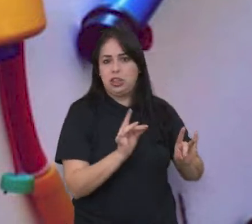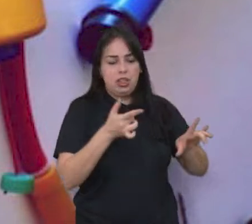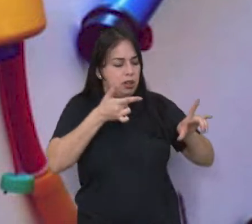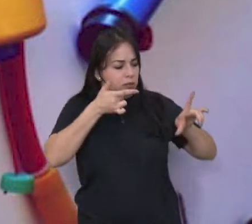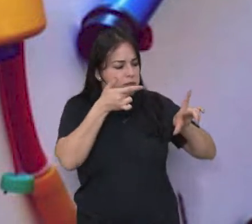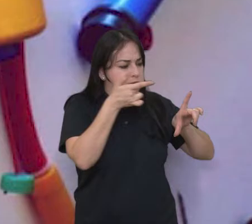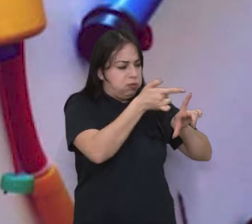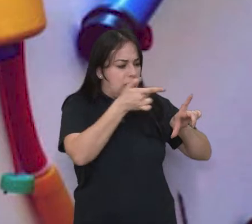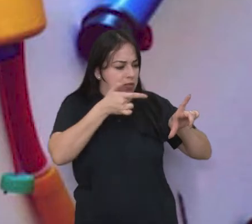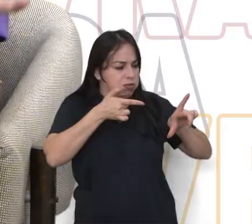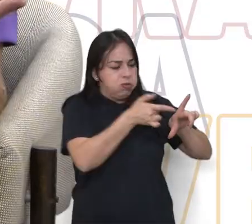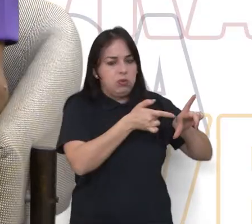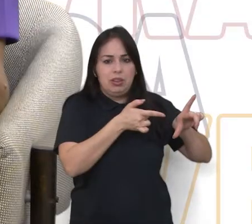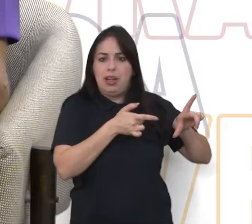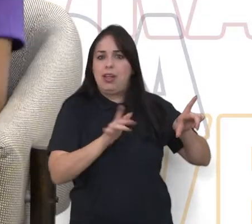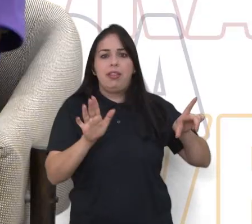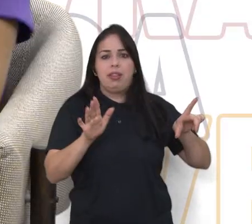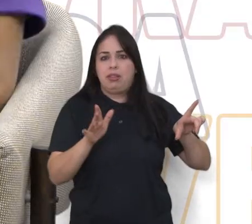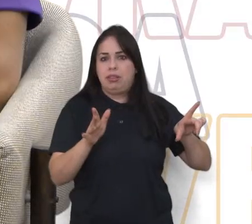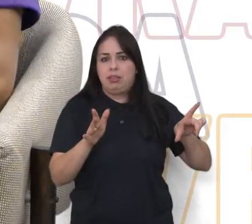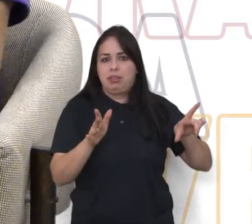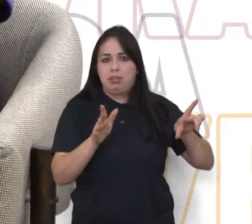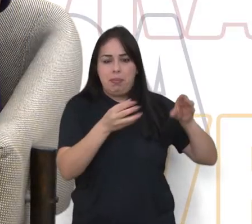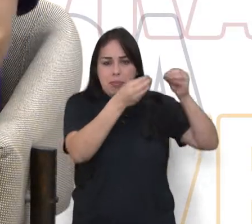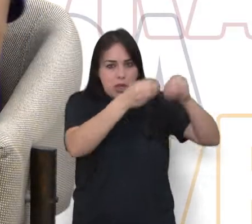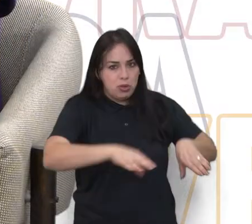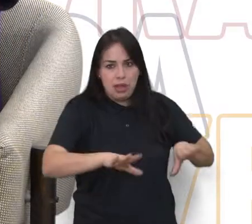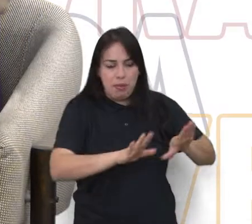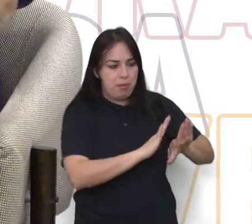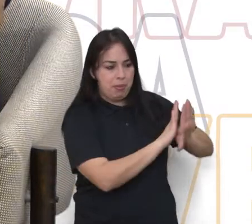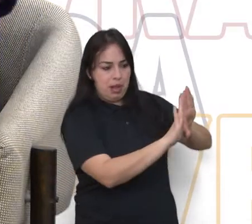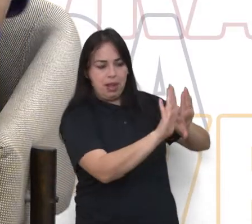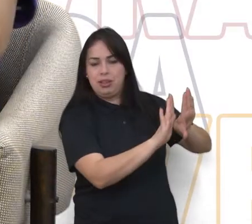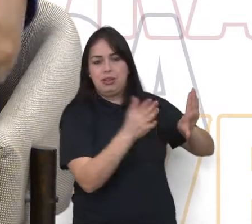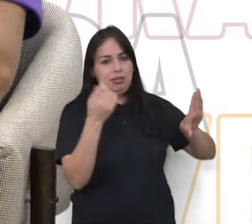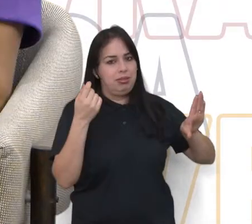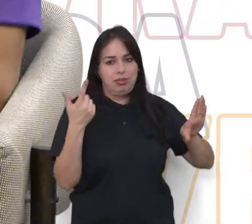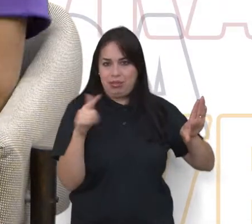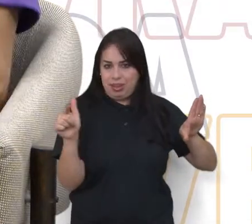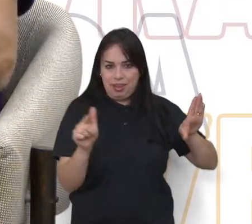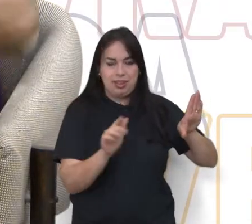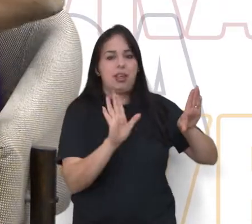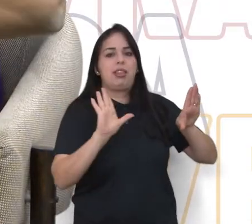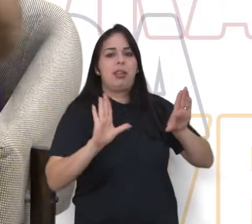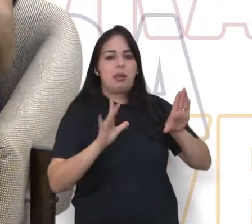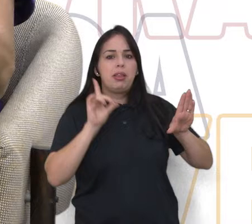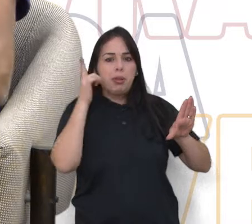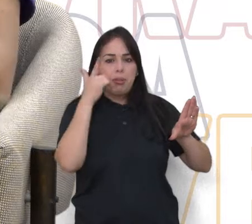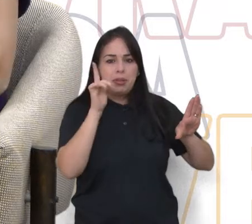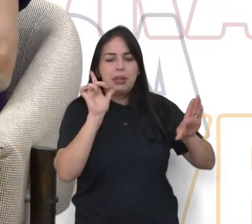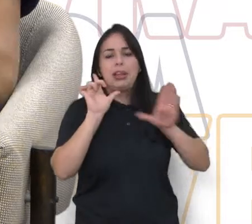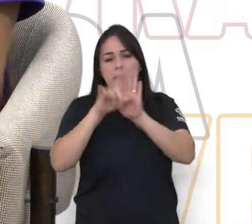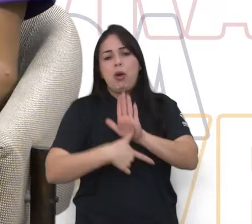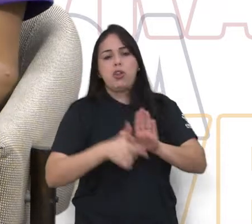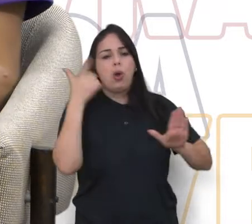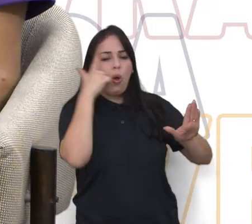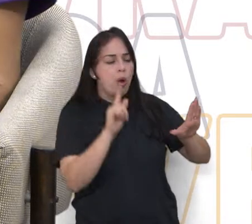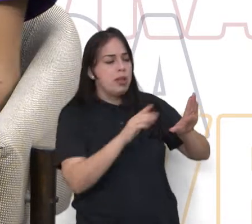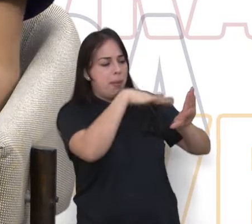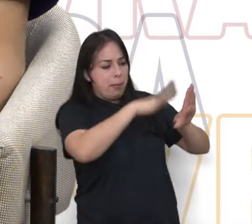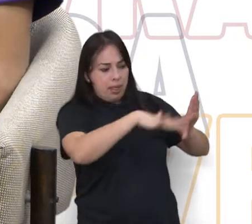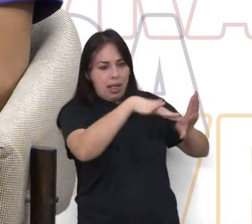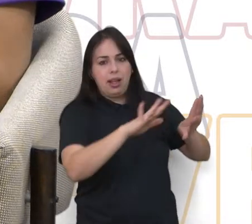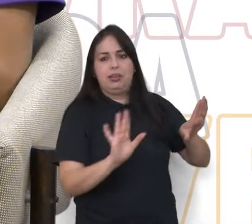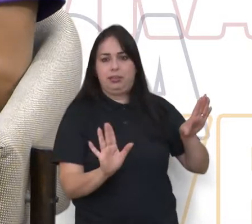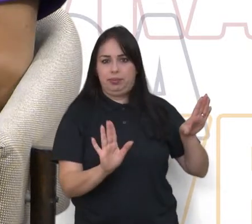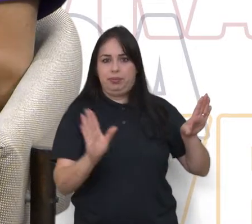com parafuso. Não vai estragar a sua parede. Depois que você tirar, você tira, coloca uma massinha ali, pinta, vai estar tudo zero de